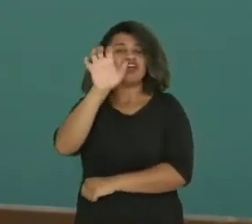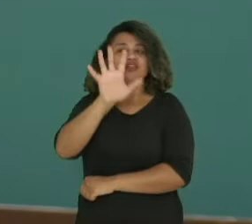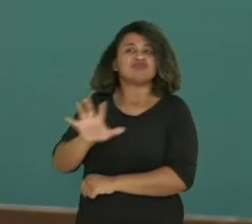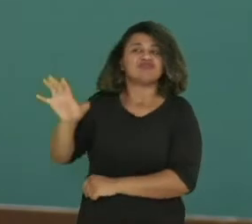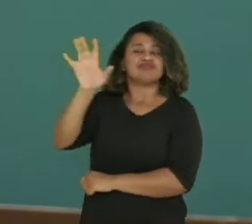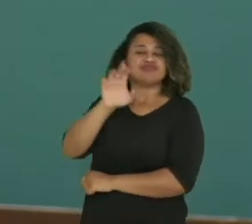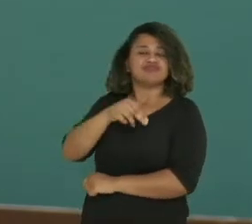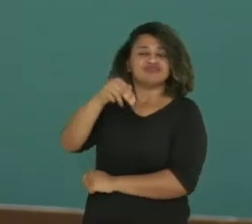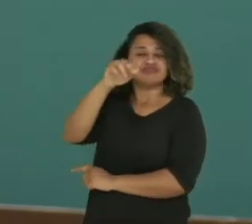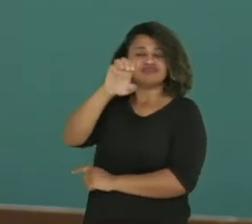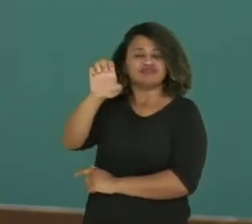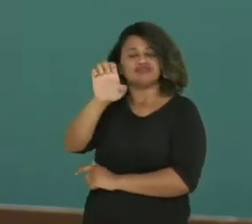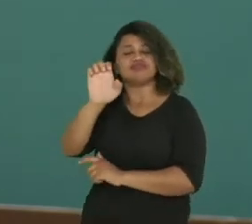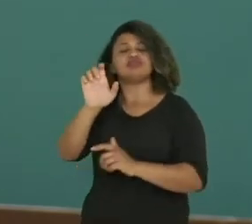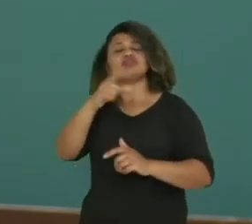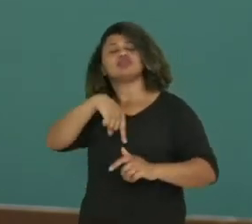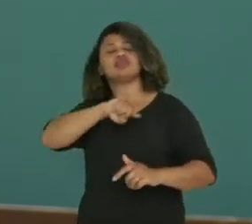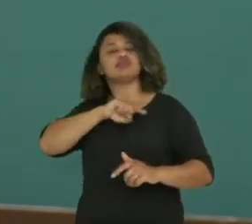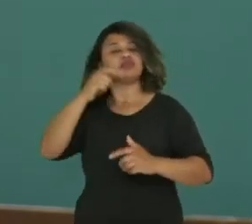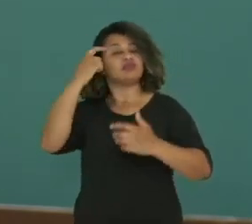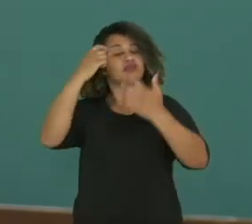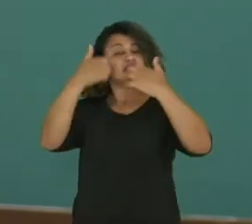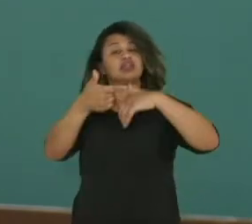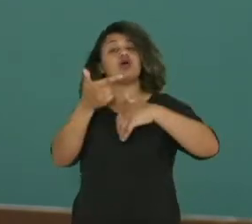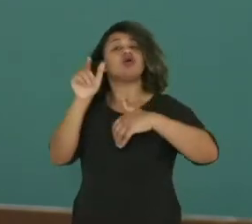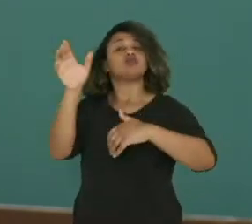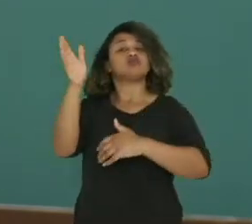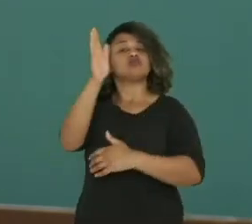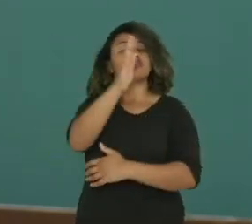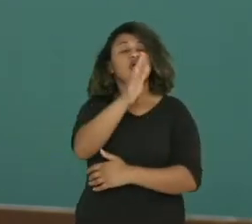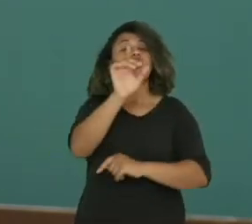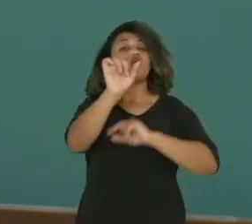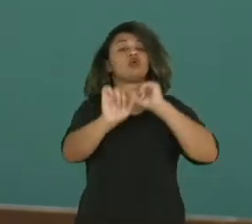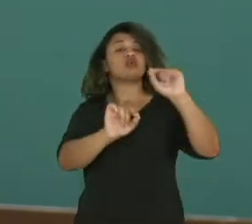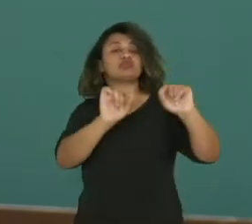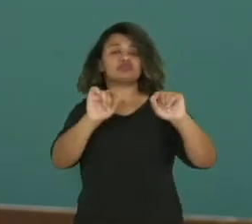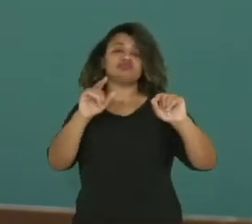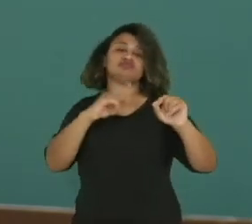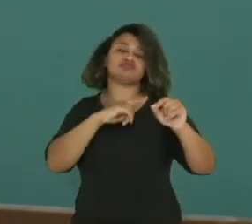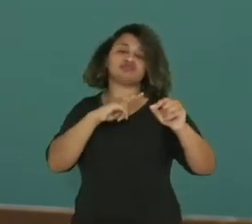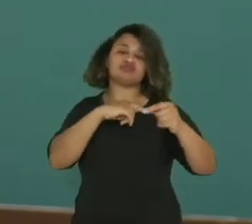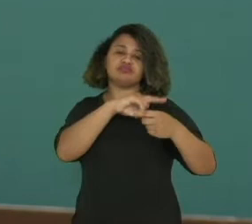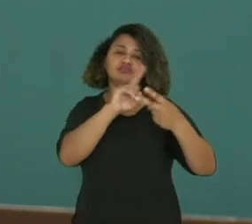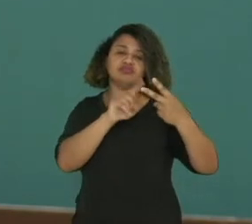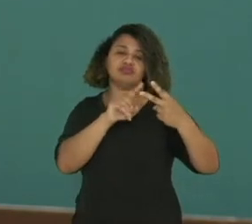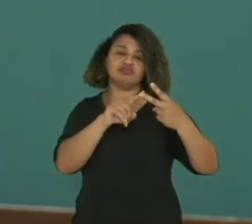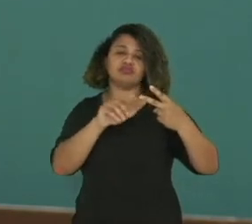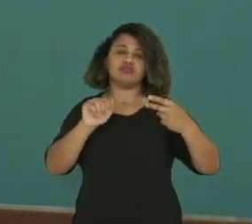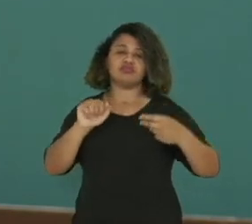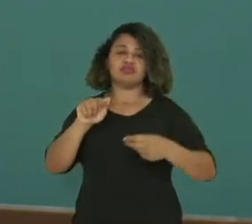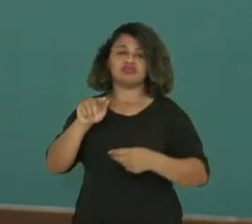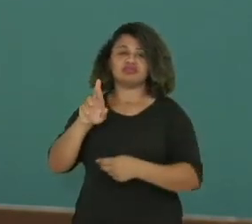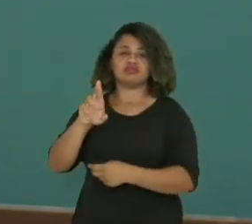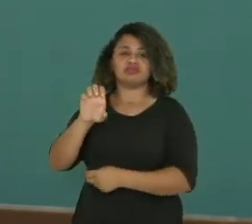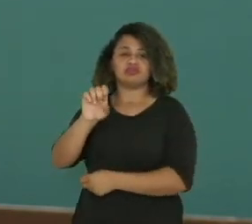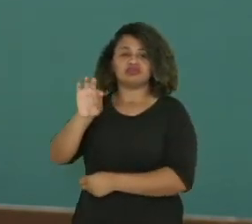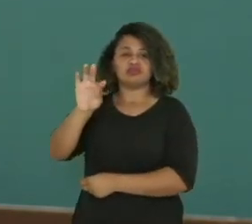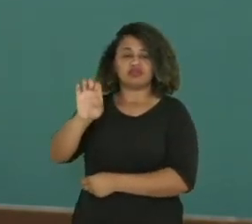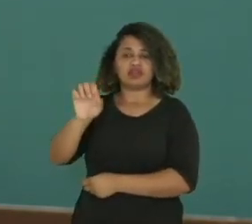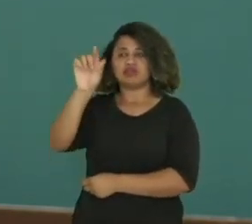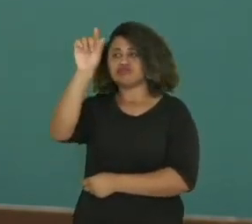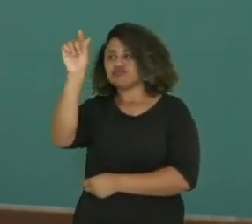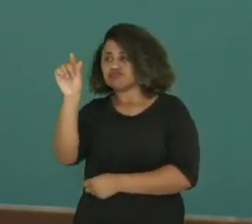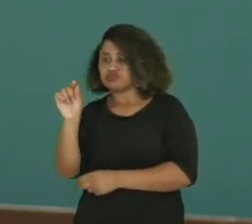região Nordeste, vamos pensar nas outras sub-regiões, né? Agora vamos falar do Agreste. Então, saindo do litoral, indo